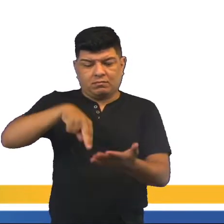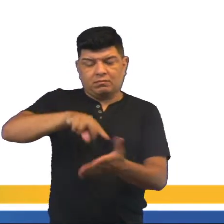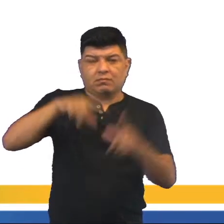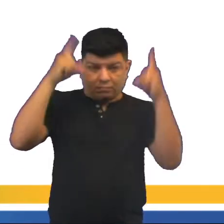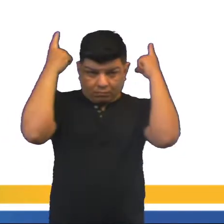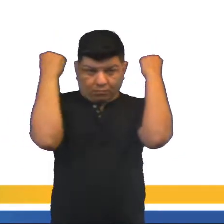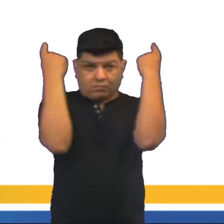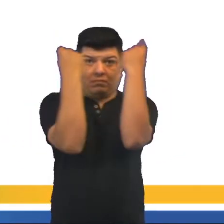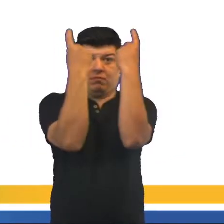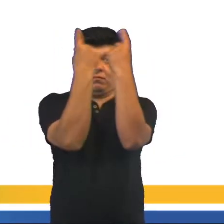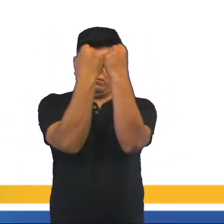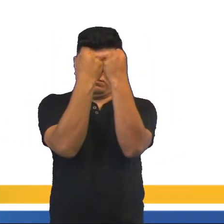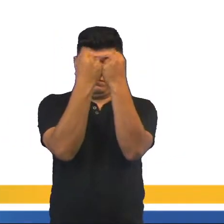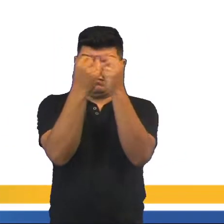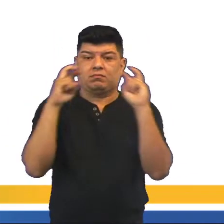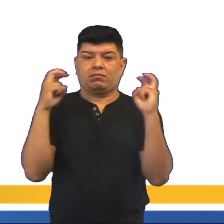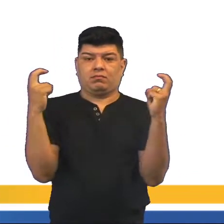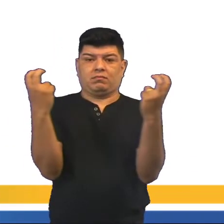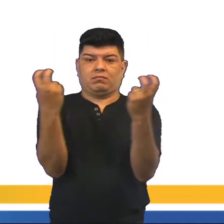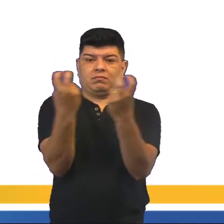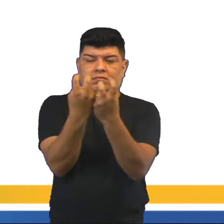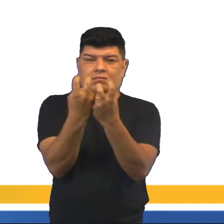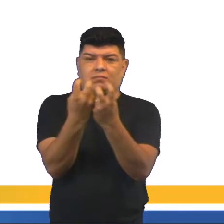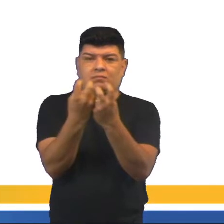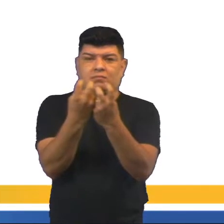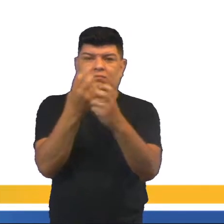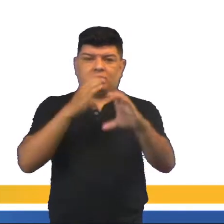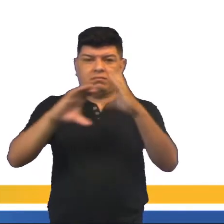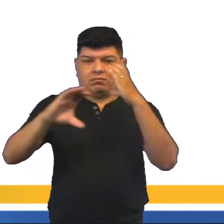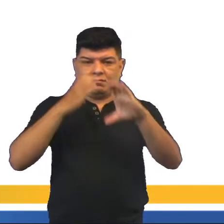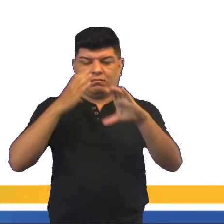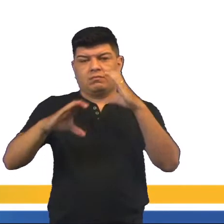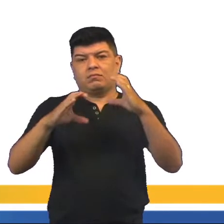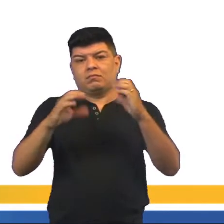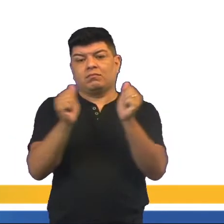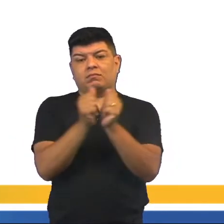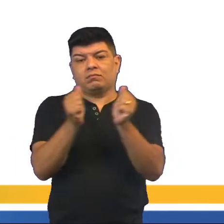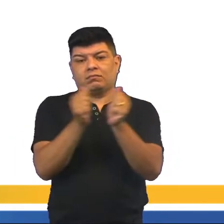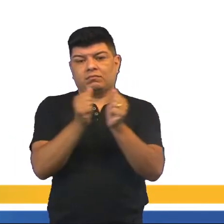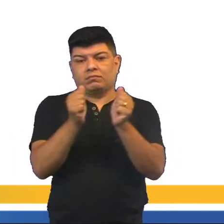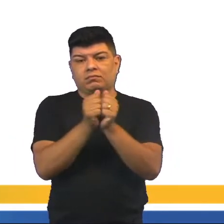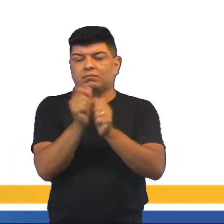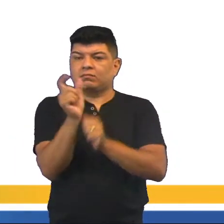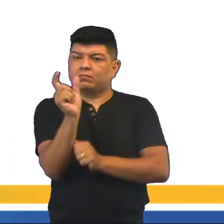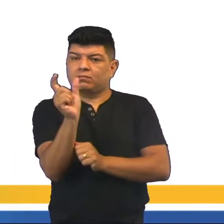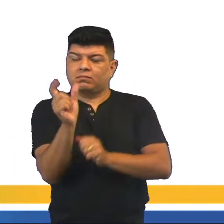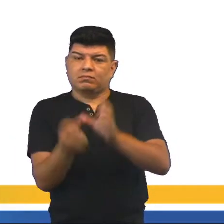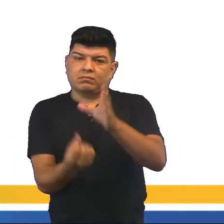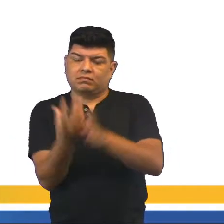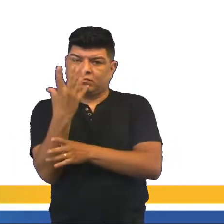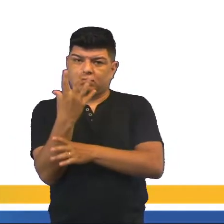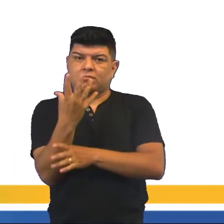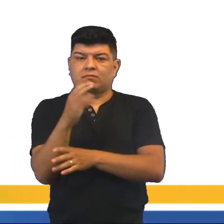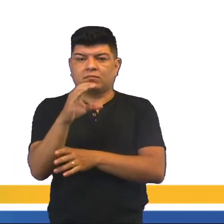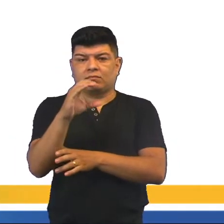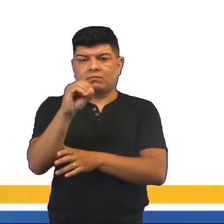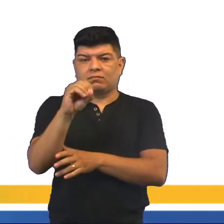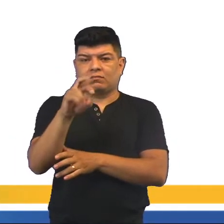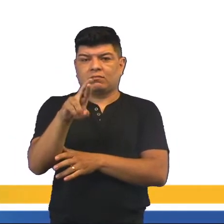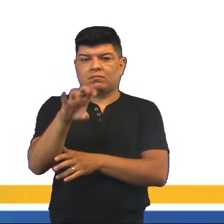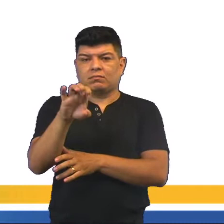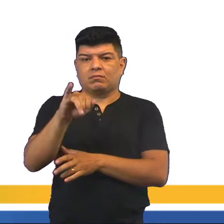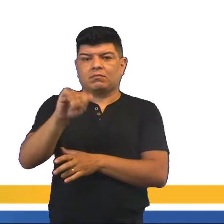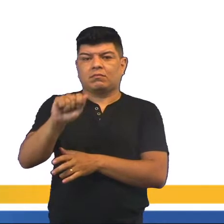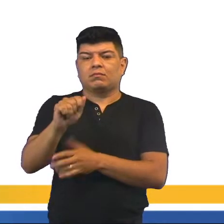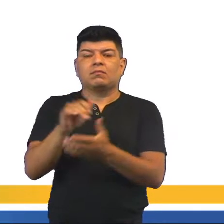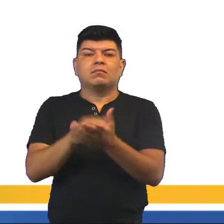em círculos e acompanhada por canto, né? Derivados da palavra coreia são